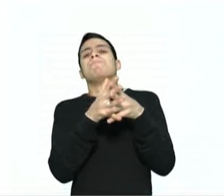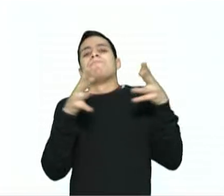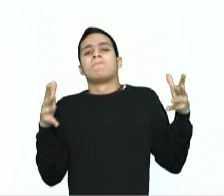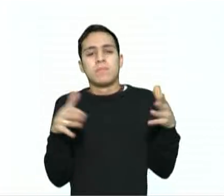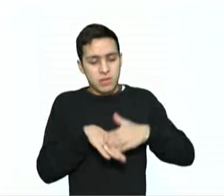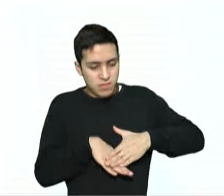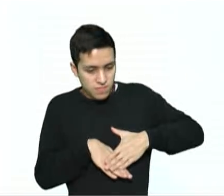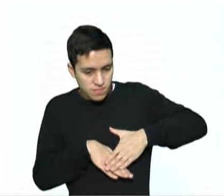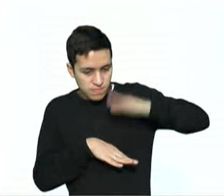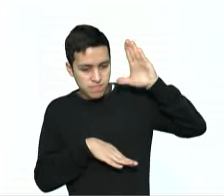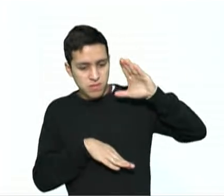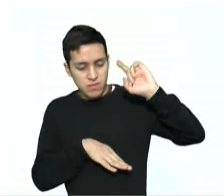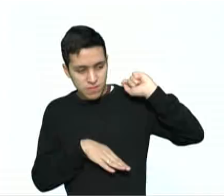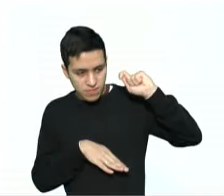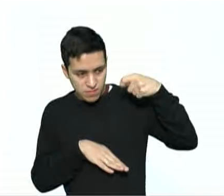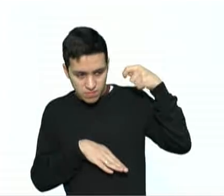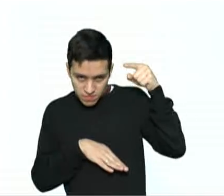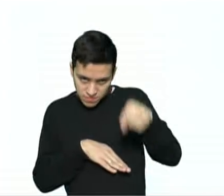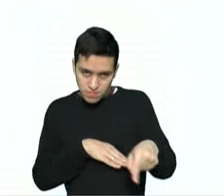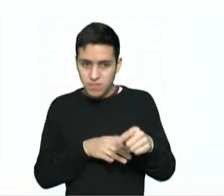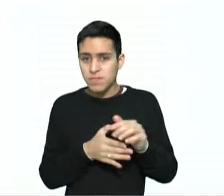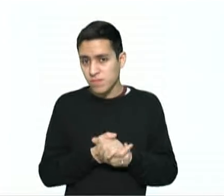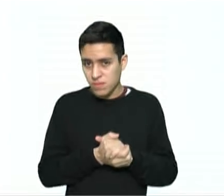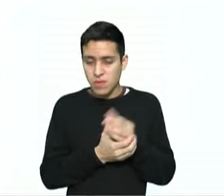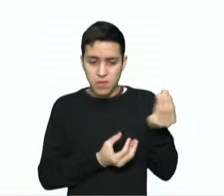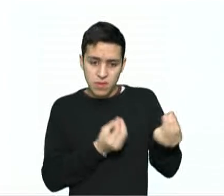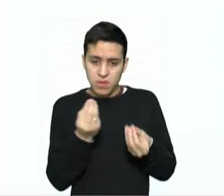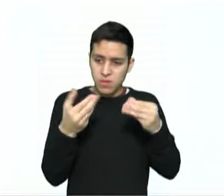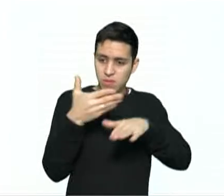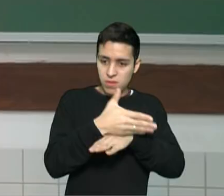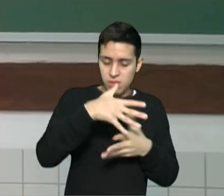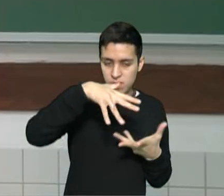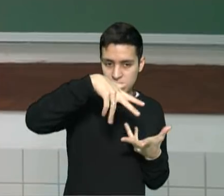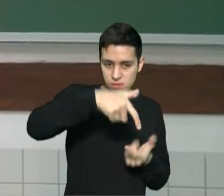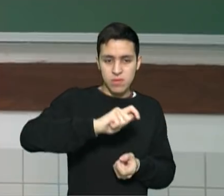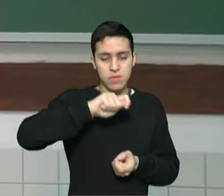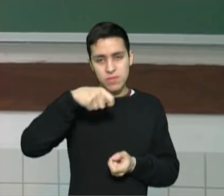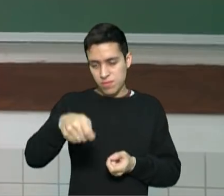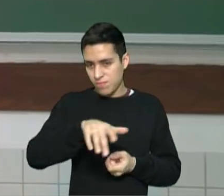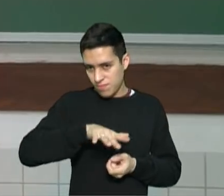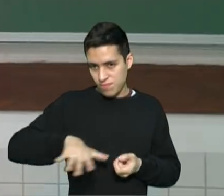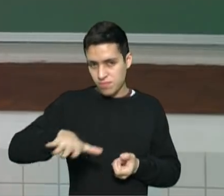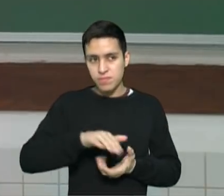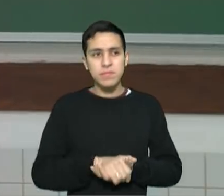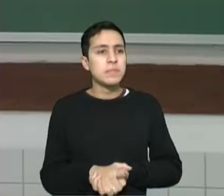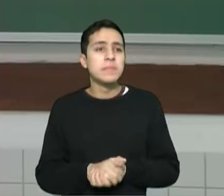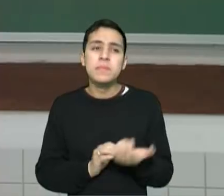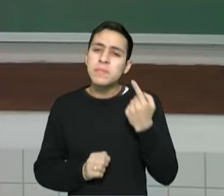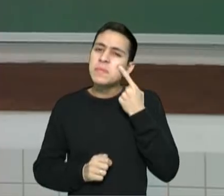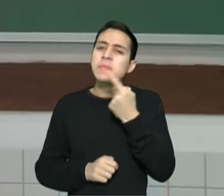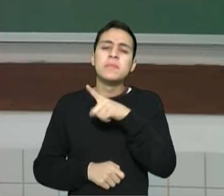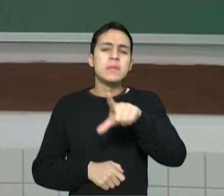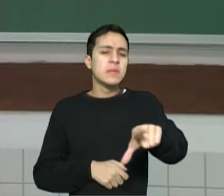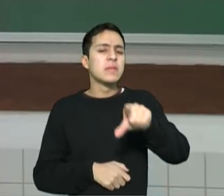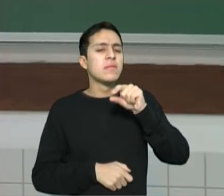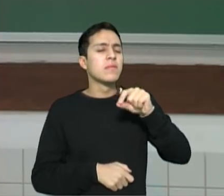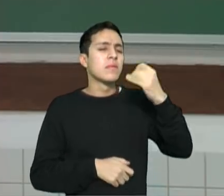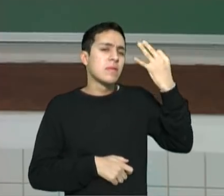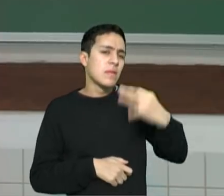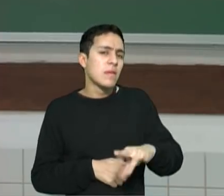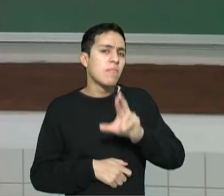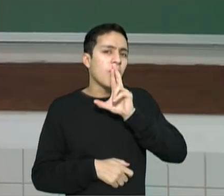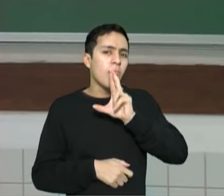muito a intensa participação do Banco Mundial em termos de mundo. Agora aí, gente, marque a alternativa